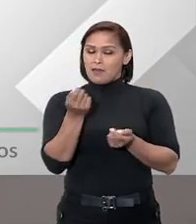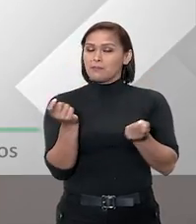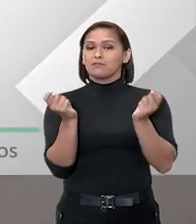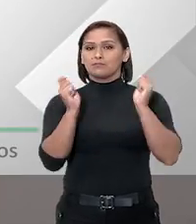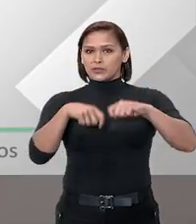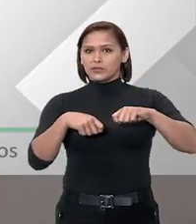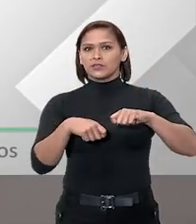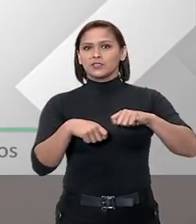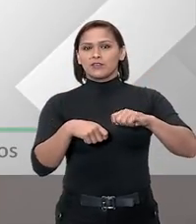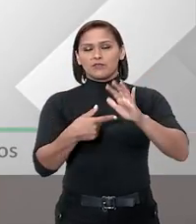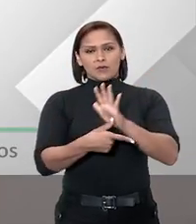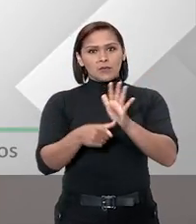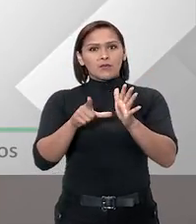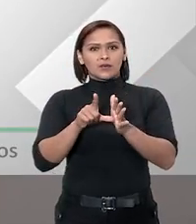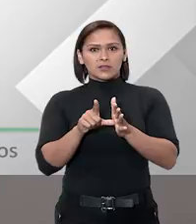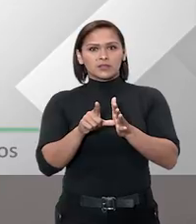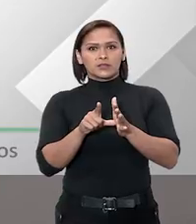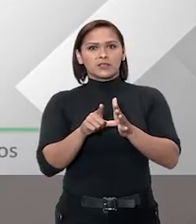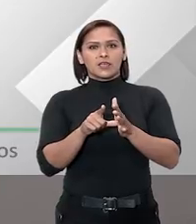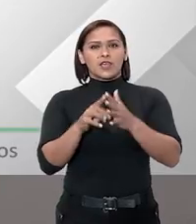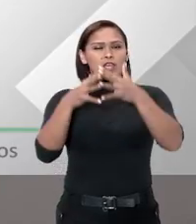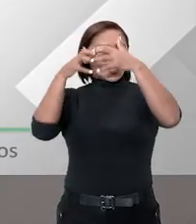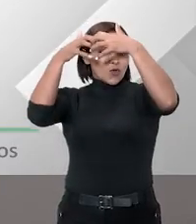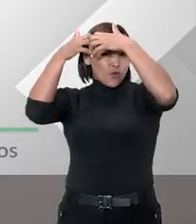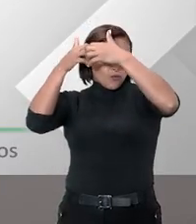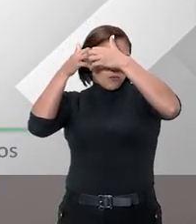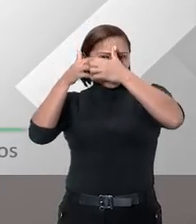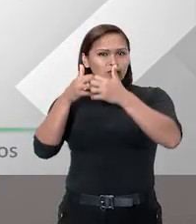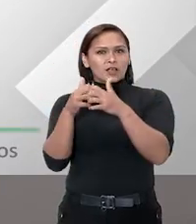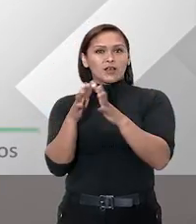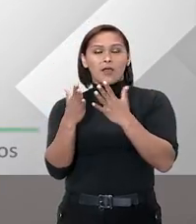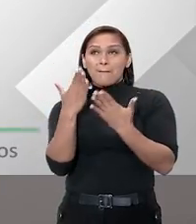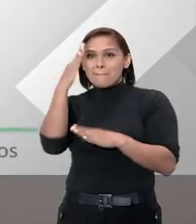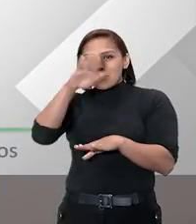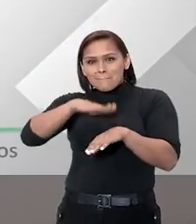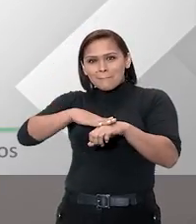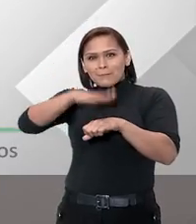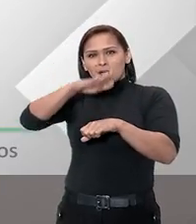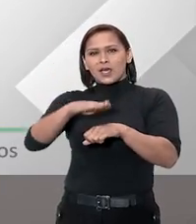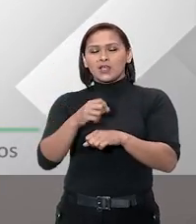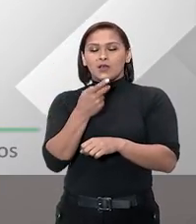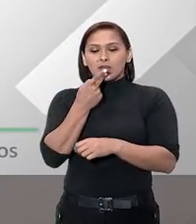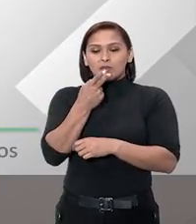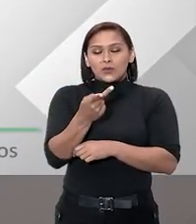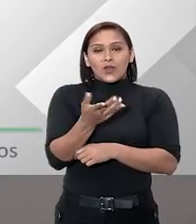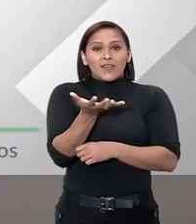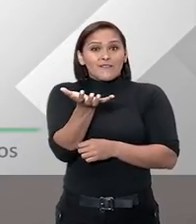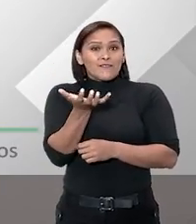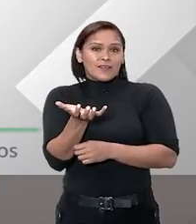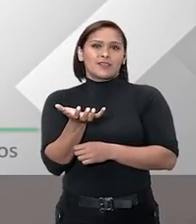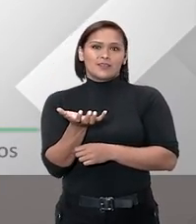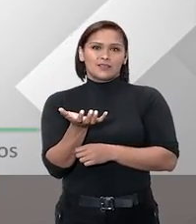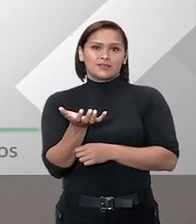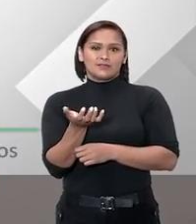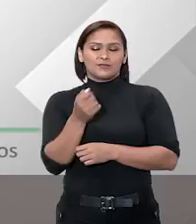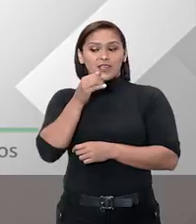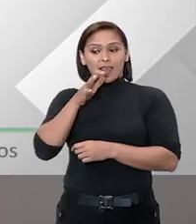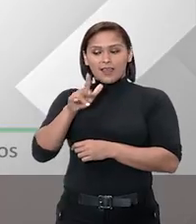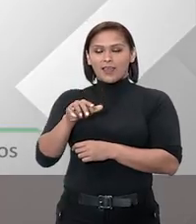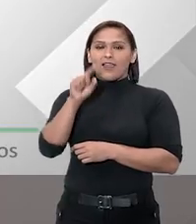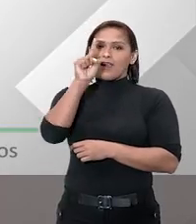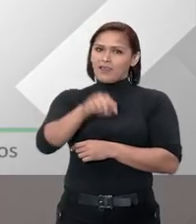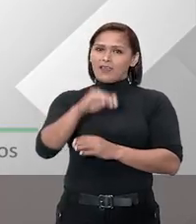é possível com antecedência, que o trauma é maior do que o próprio interesse da criança em falar,